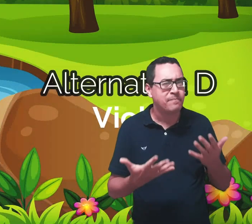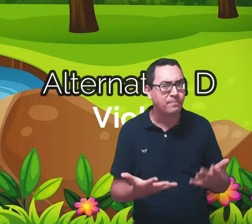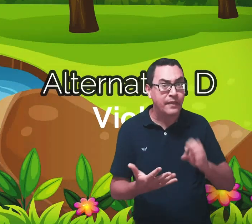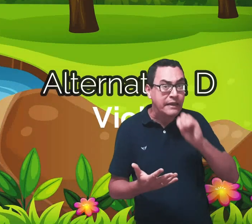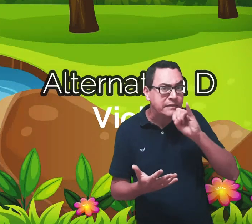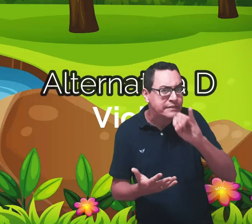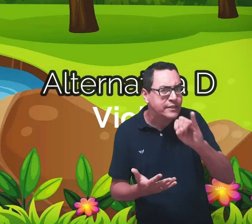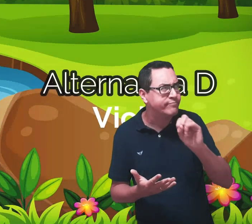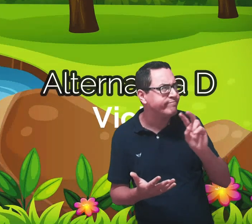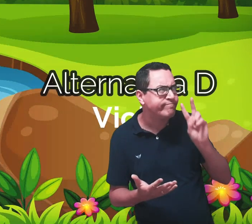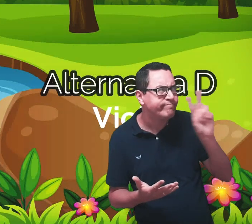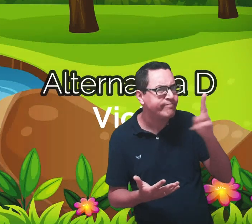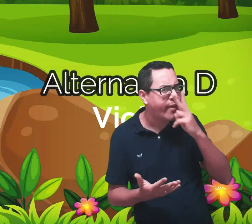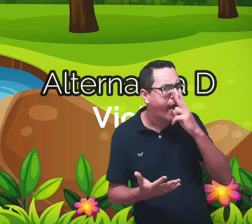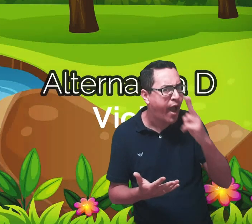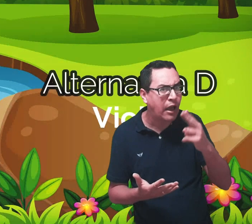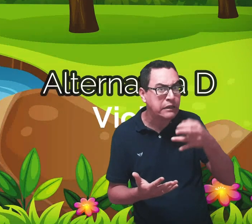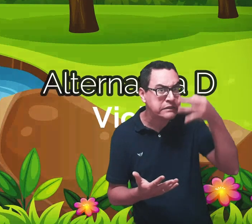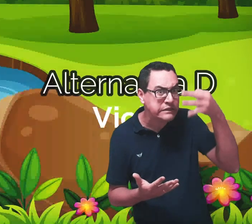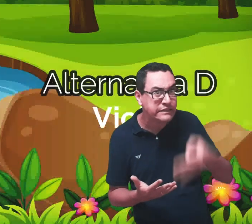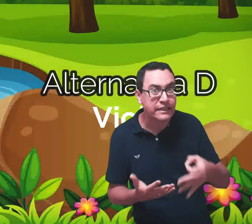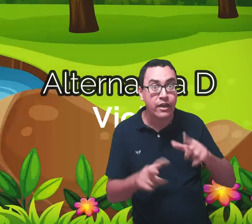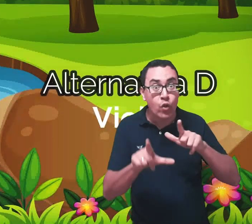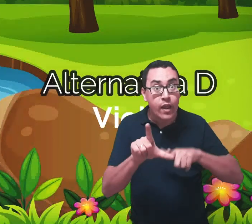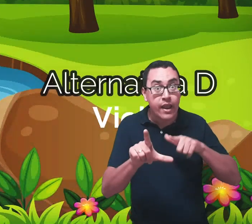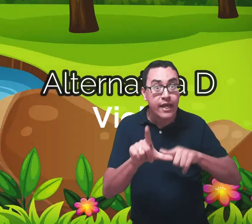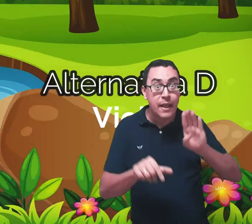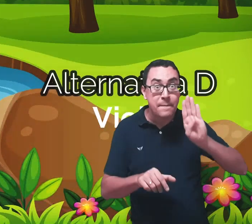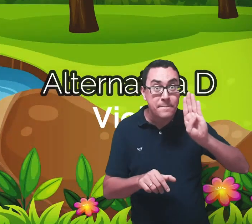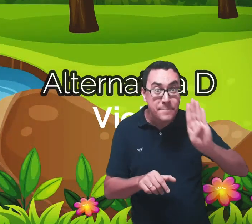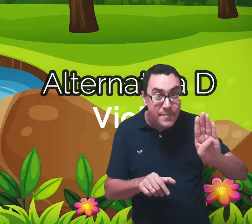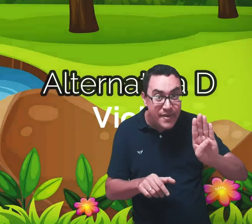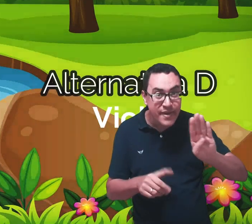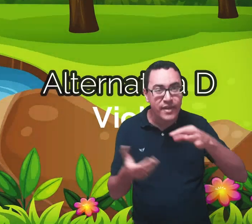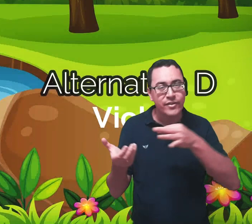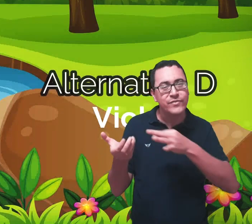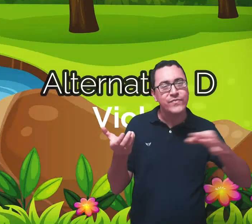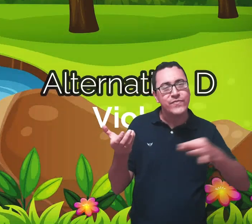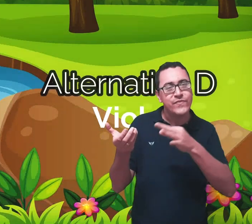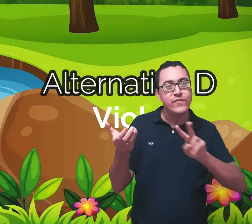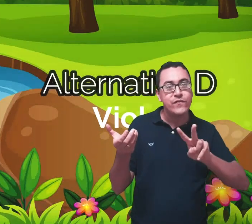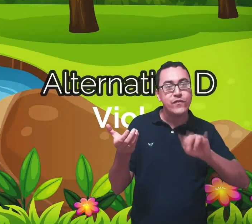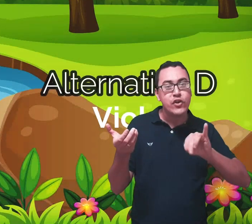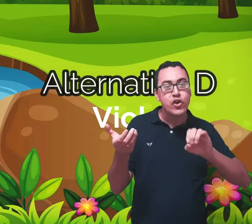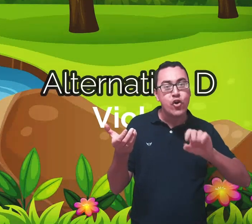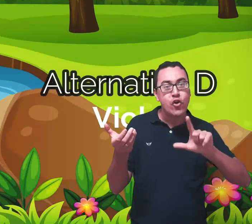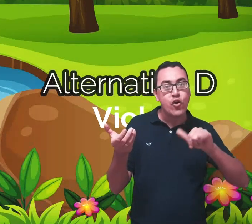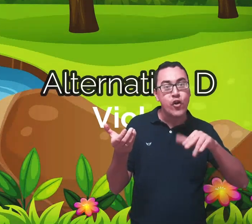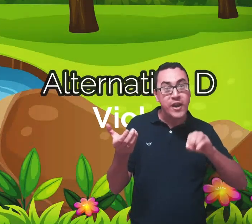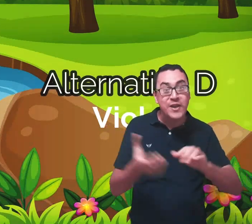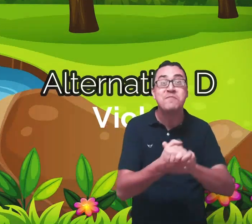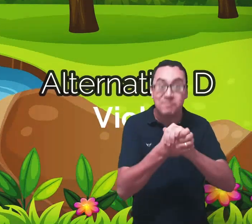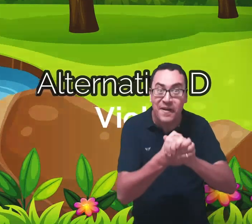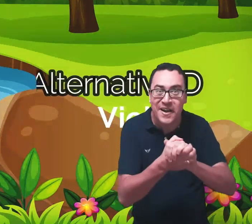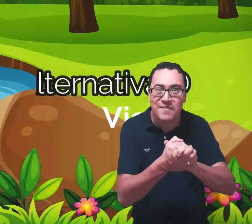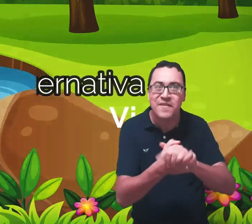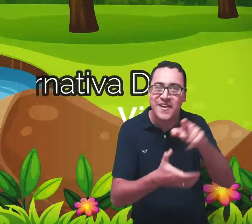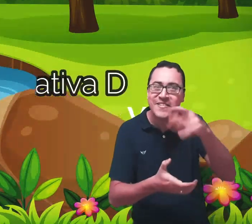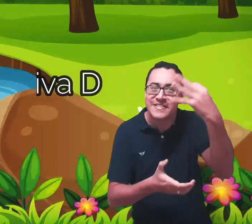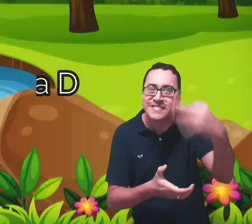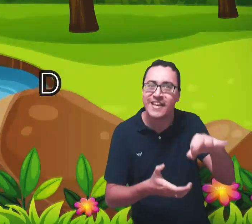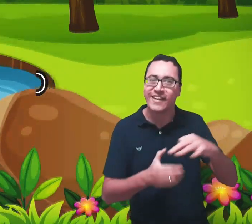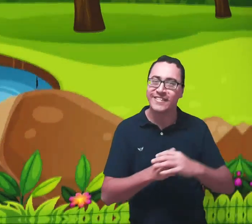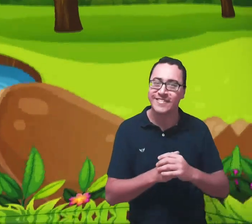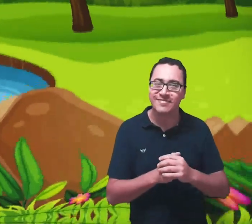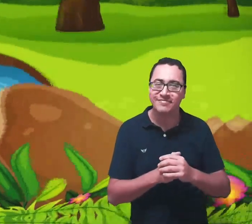Se você acha que a alternativa certa é a letra B, violino, parabéns! Você